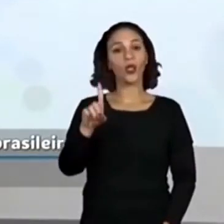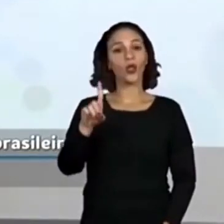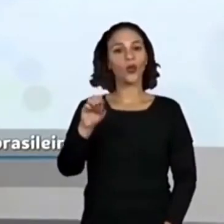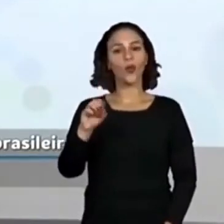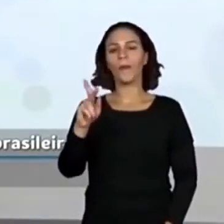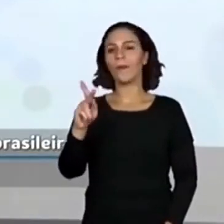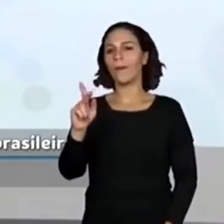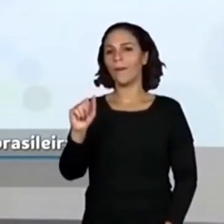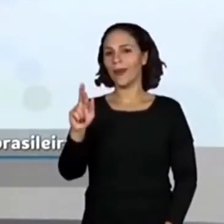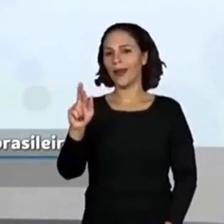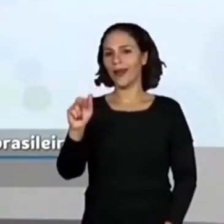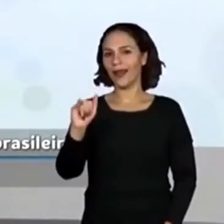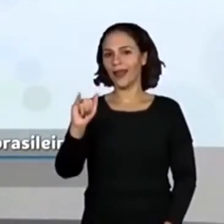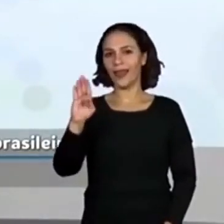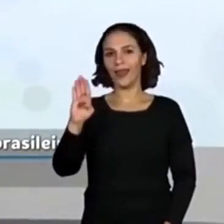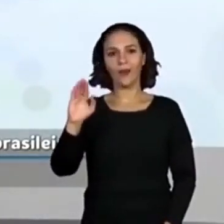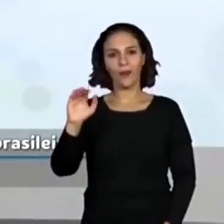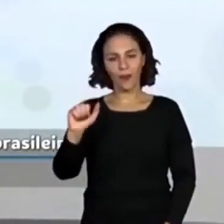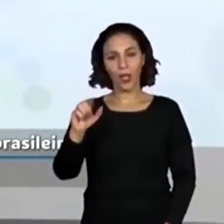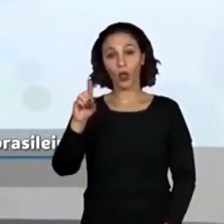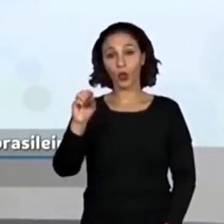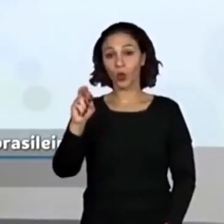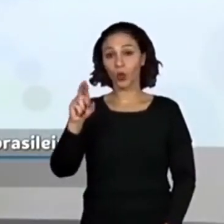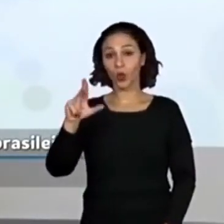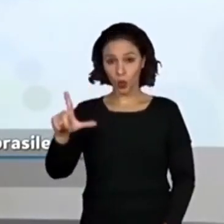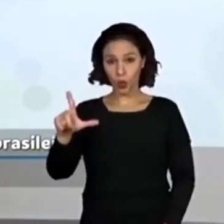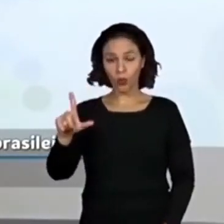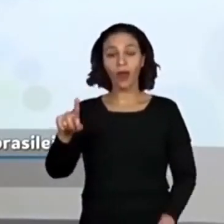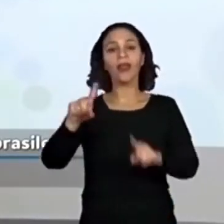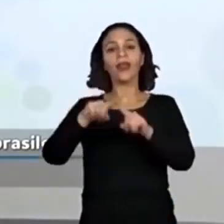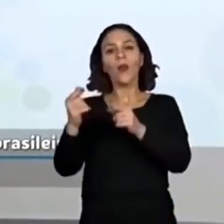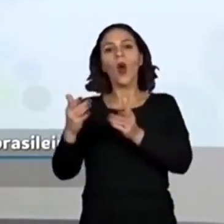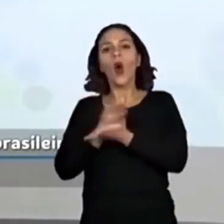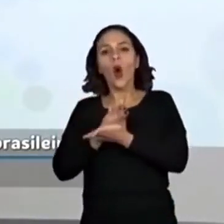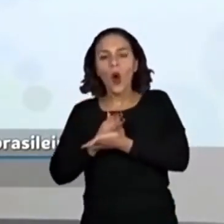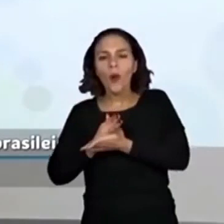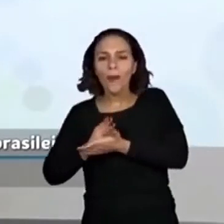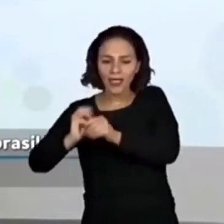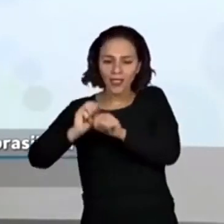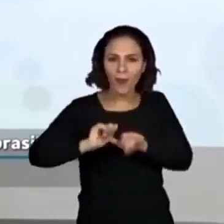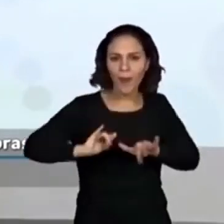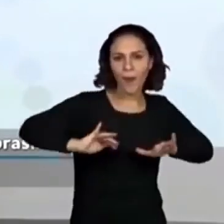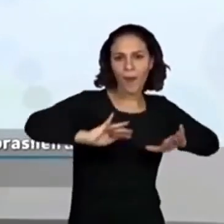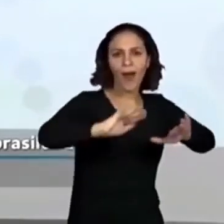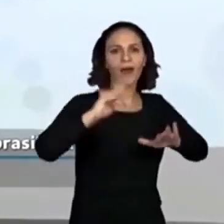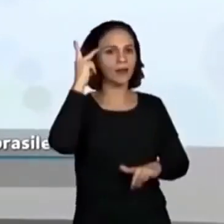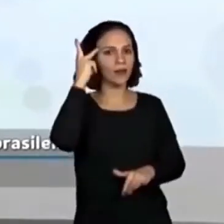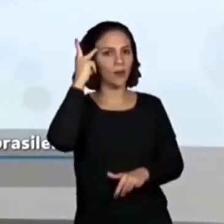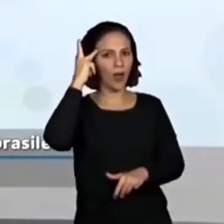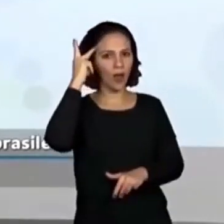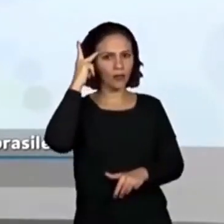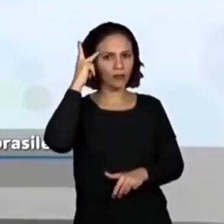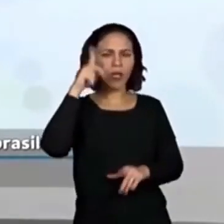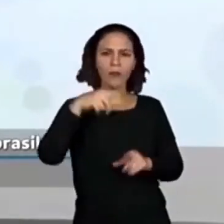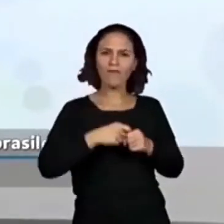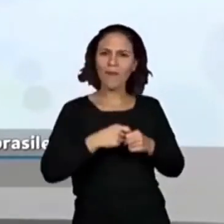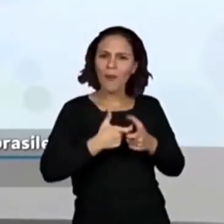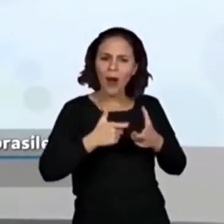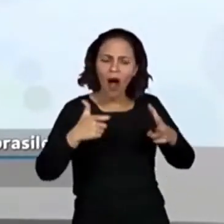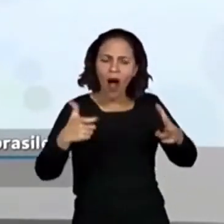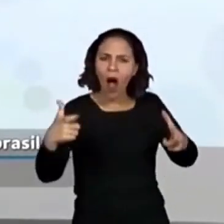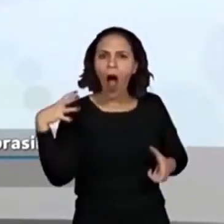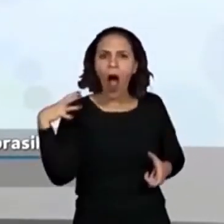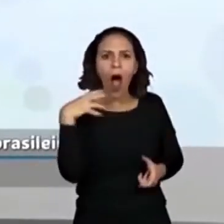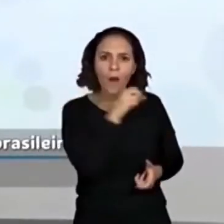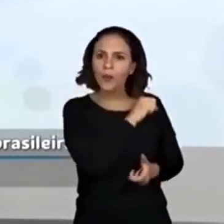entrando pelo estado de São Paulo, pelo Vale do Paraíba. E a produção de café foi aumentando muito rápido,